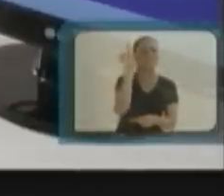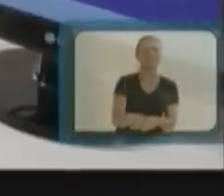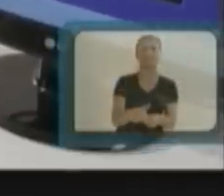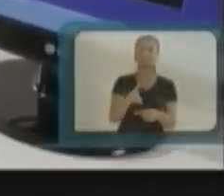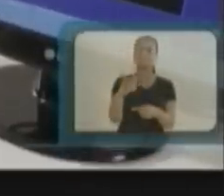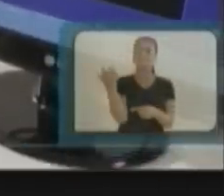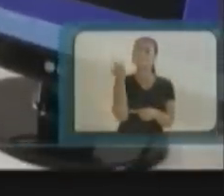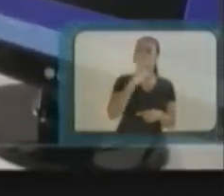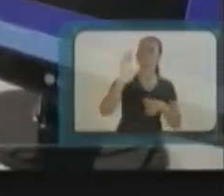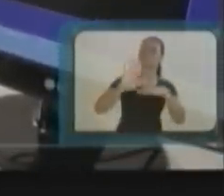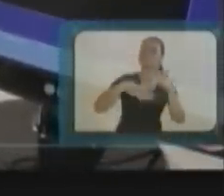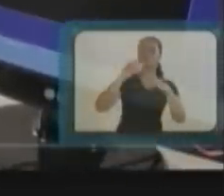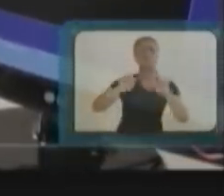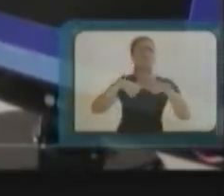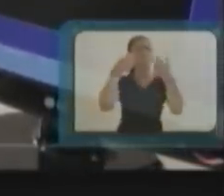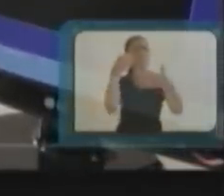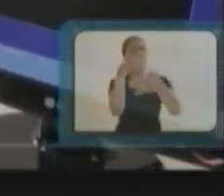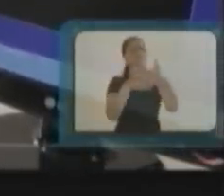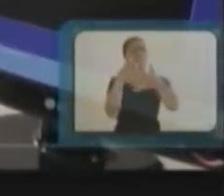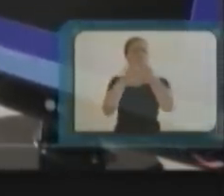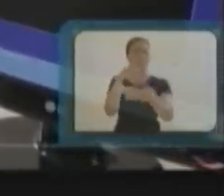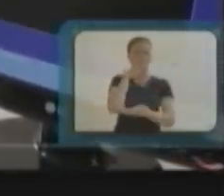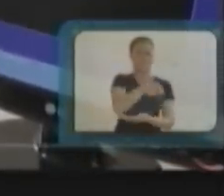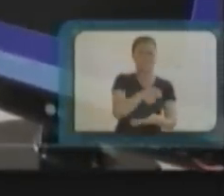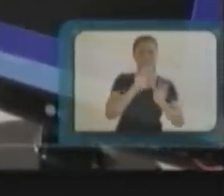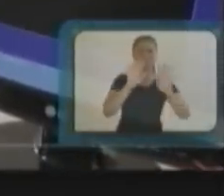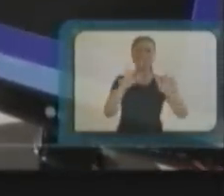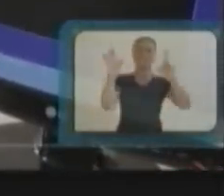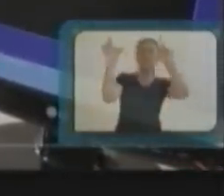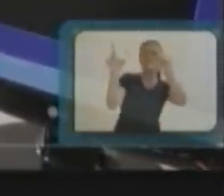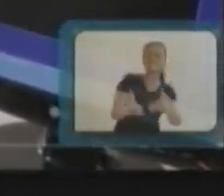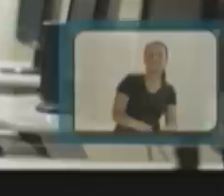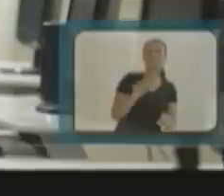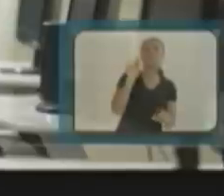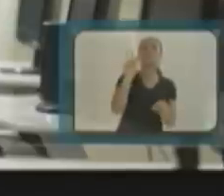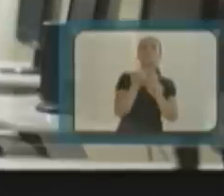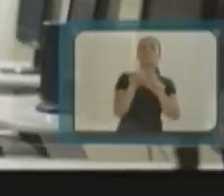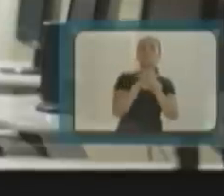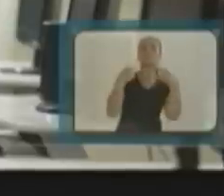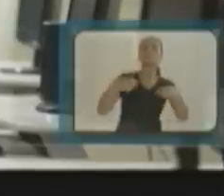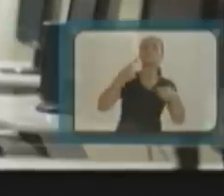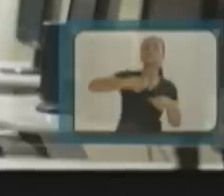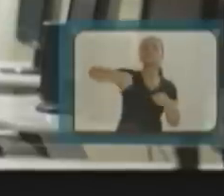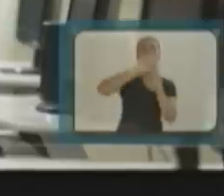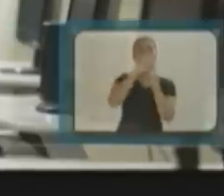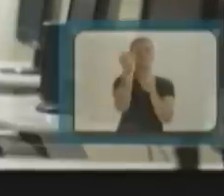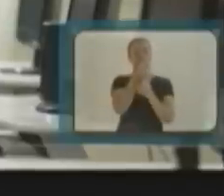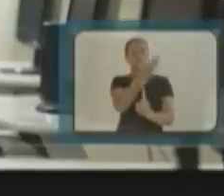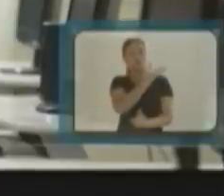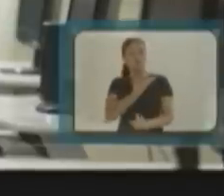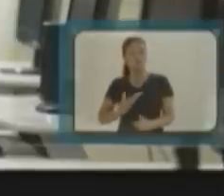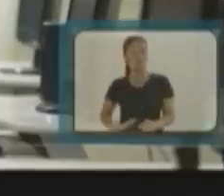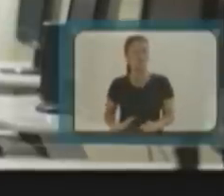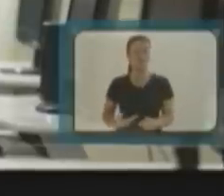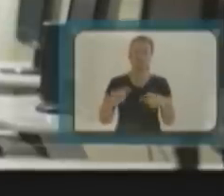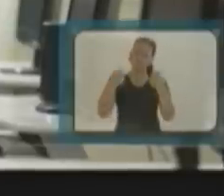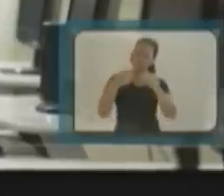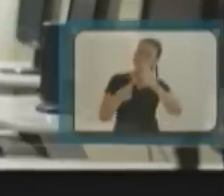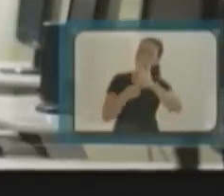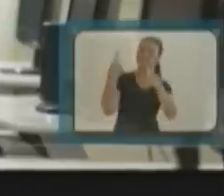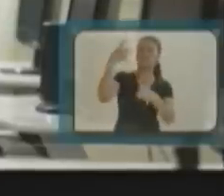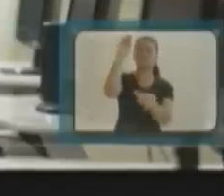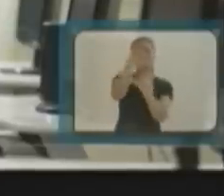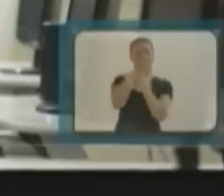as pessoas com deficiência a superar muitas barreiras. Mas para diminuí-las de fato, também é preciso